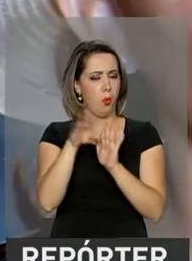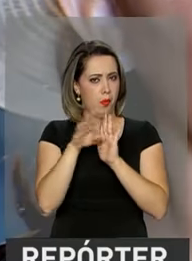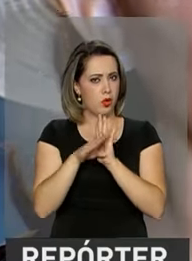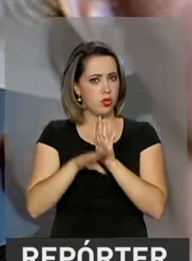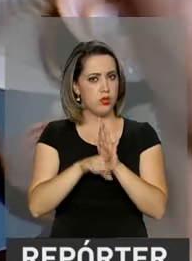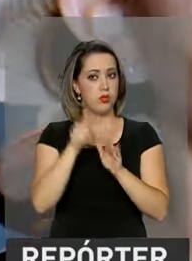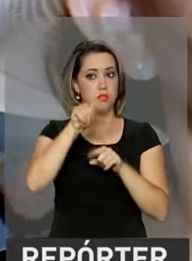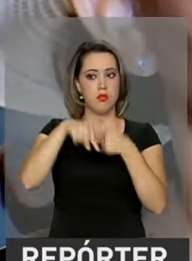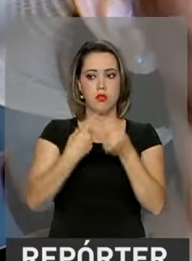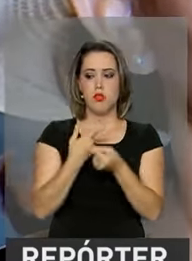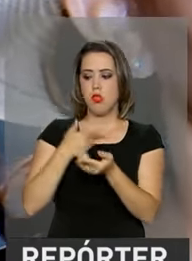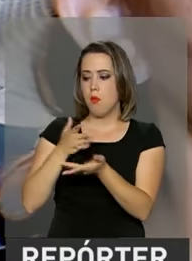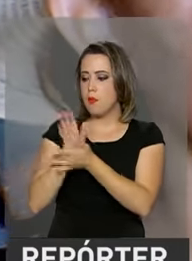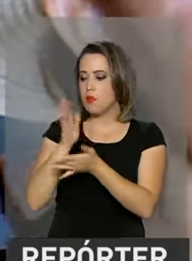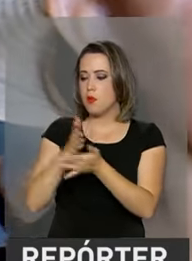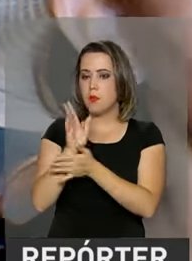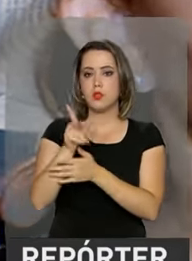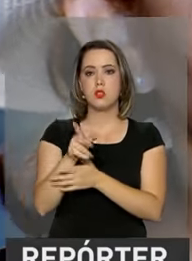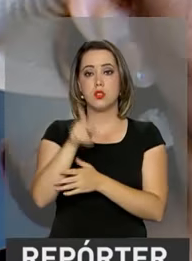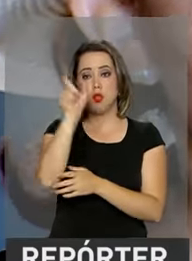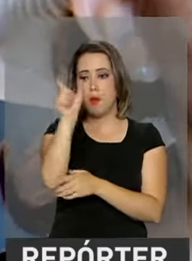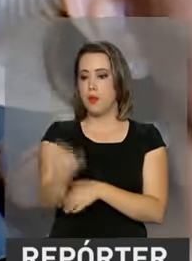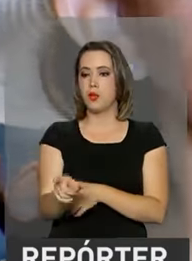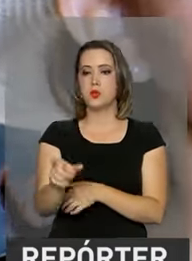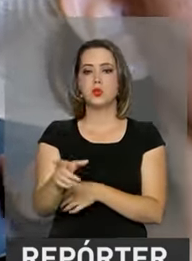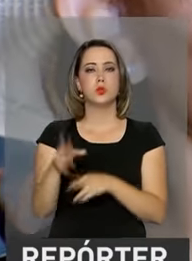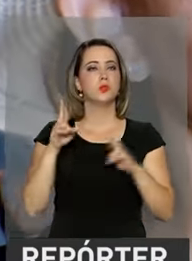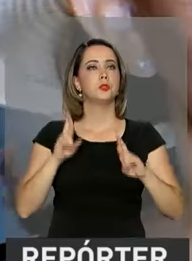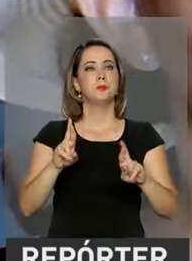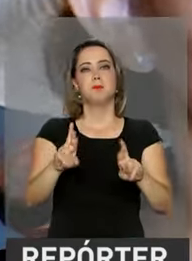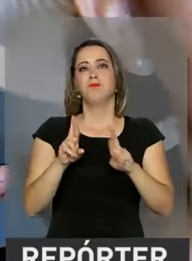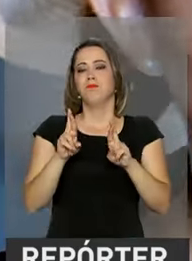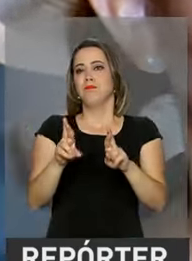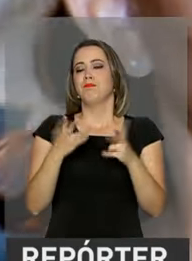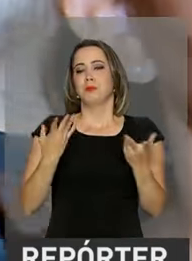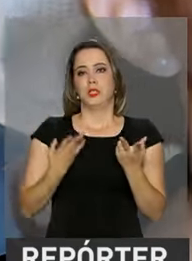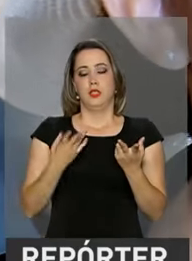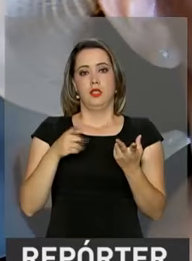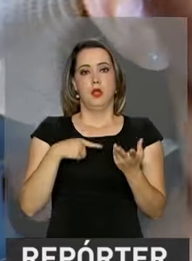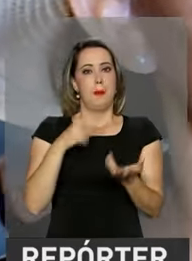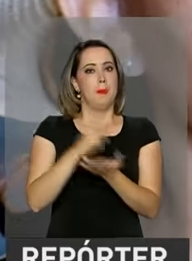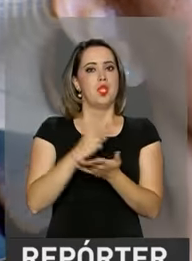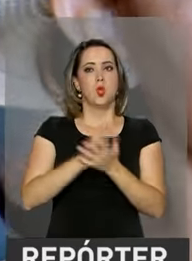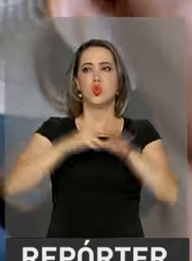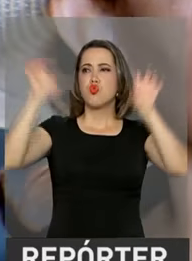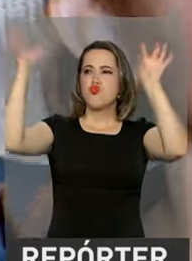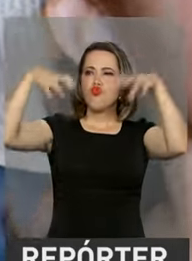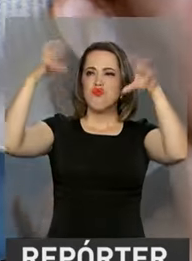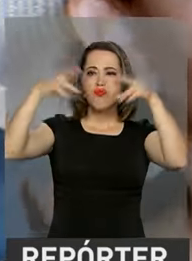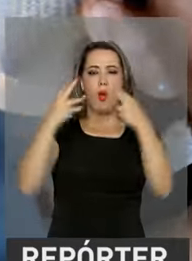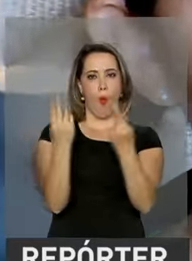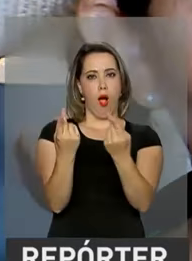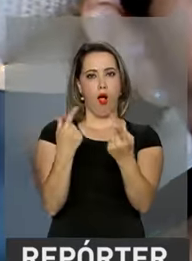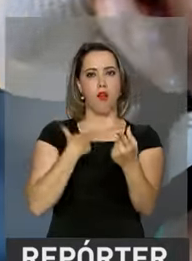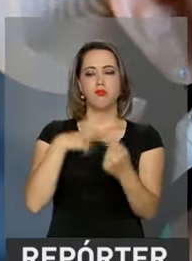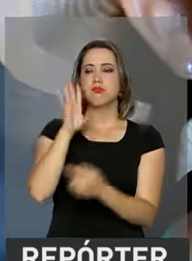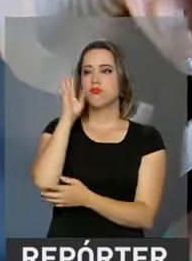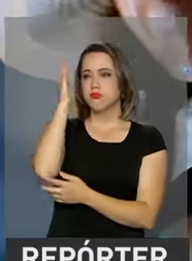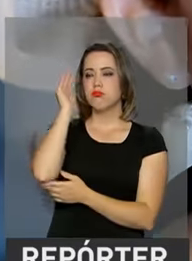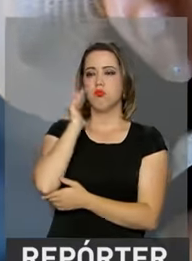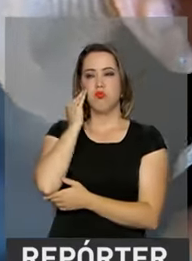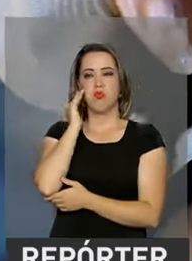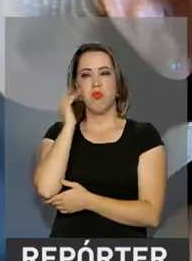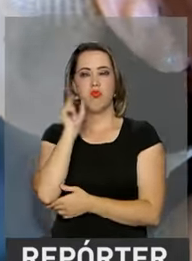Então, quando o projeto é aprovado, o agricultor fica com esperança, quando vê, a mesma coisa quando vê chuva. Sabe que ali já tem